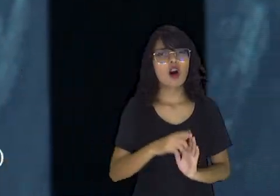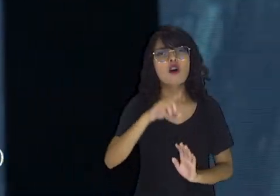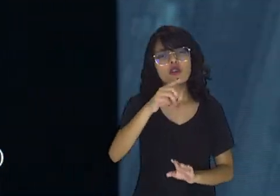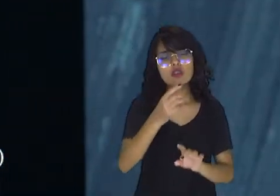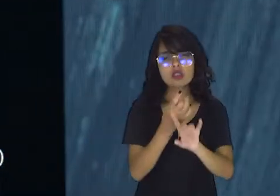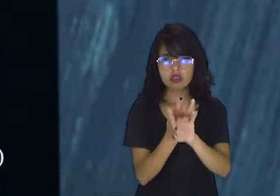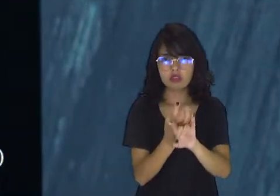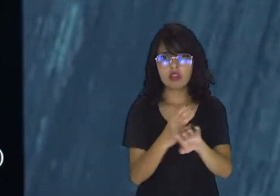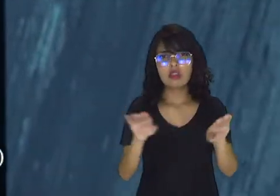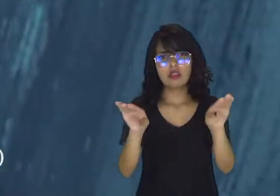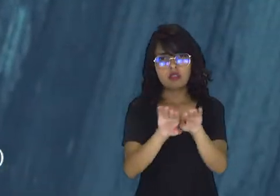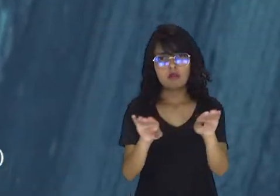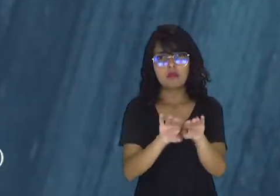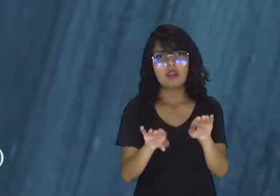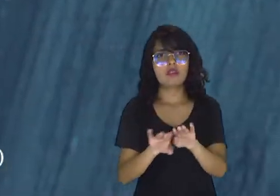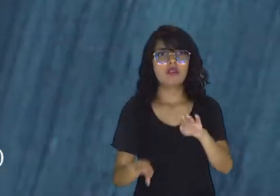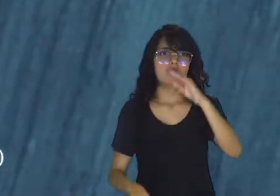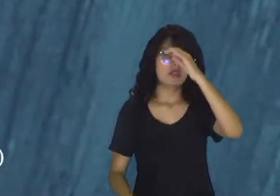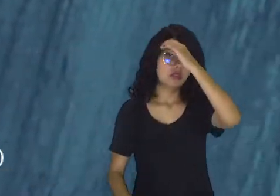no online,